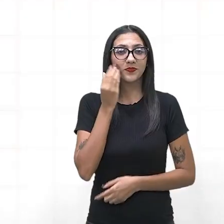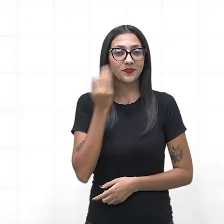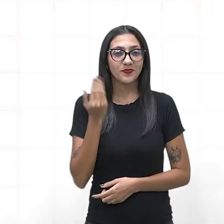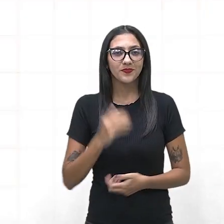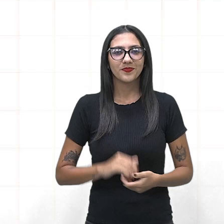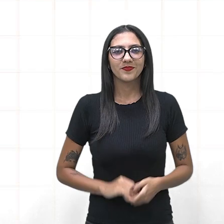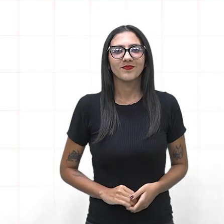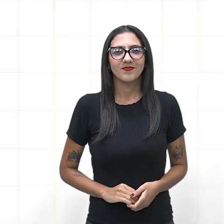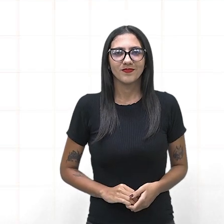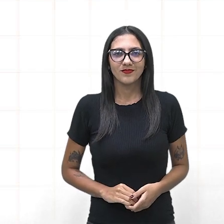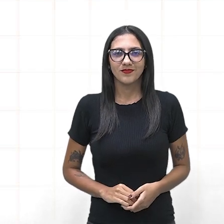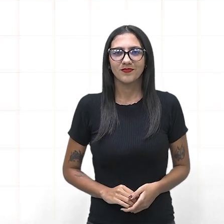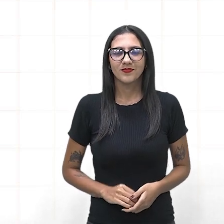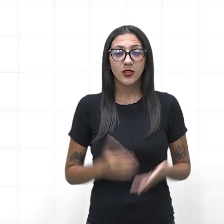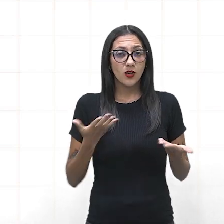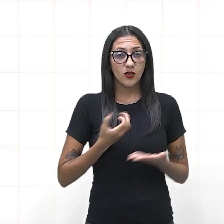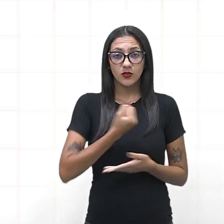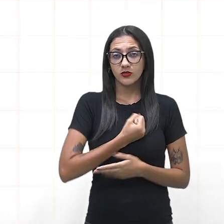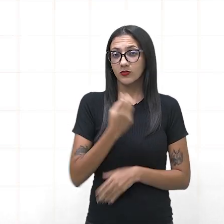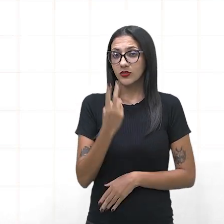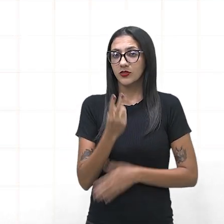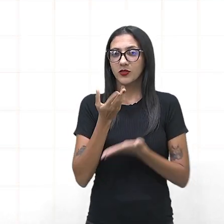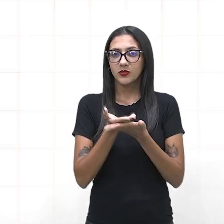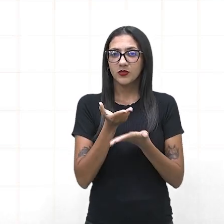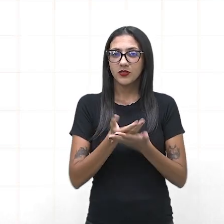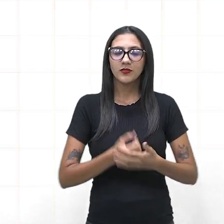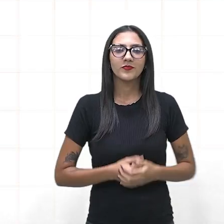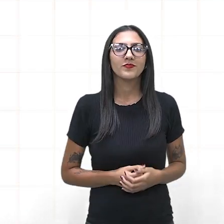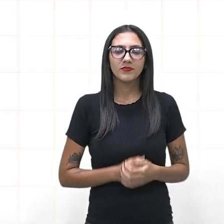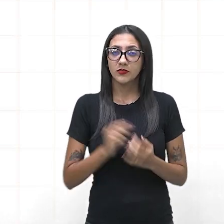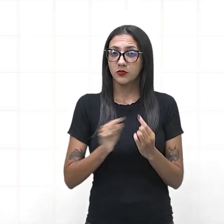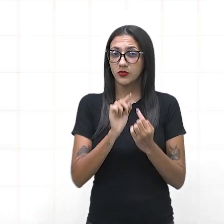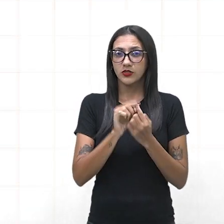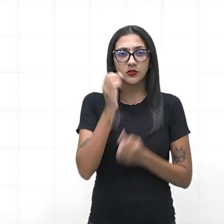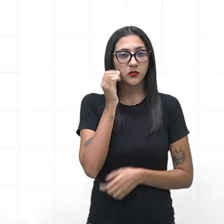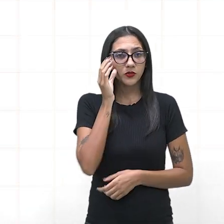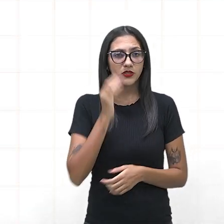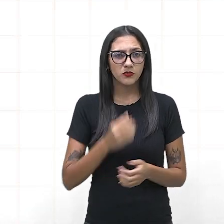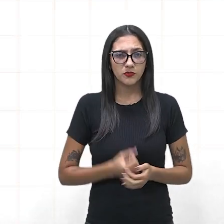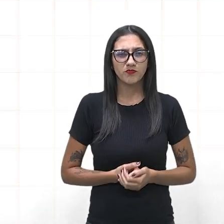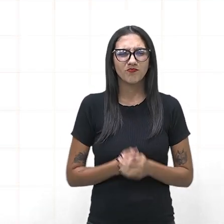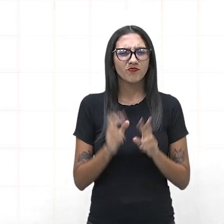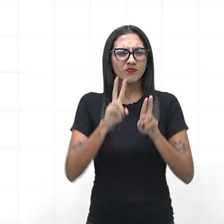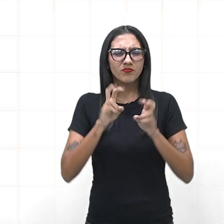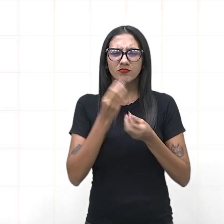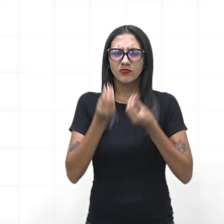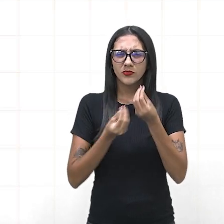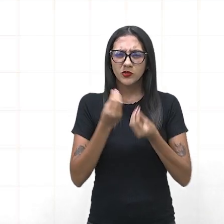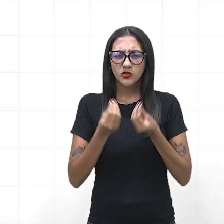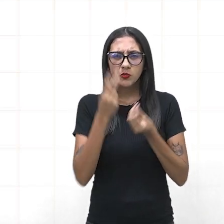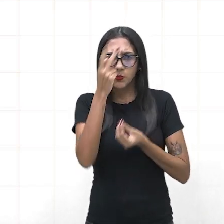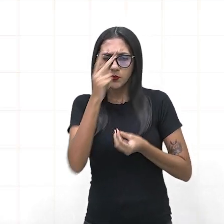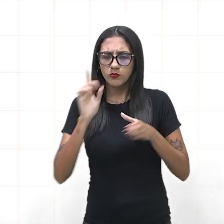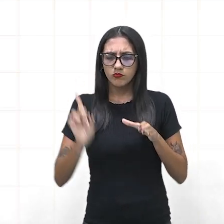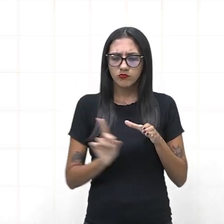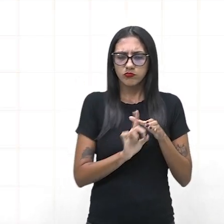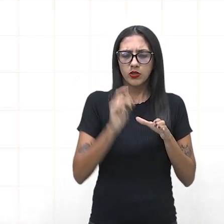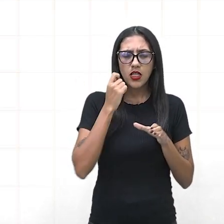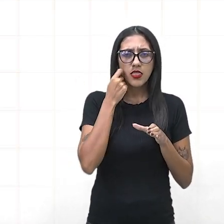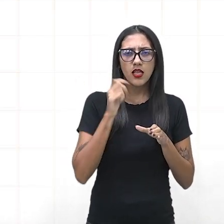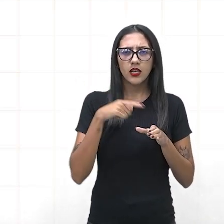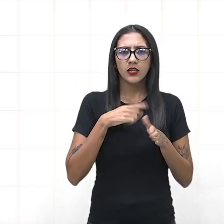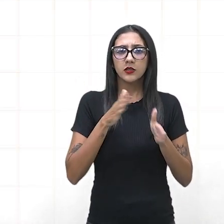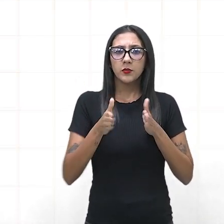galera! Aula de número 2. Objeto de conhecimento, a questão da inserção dos negros no